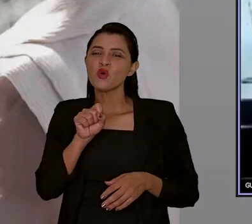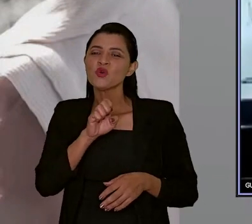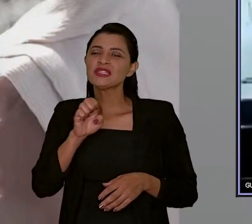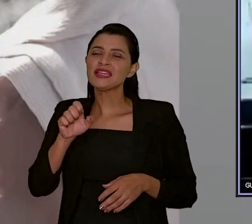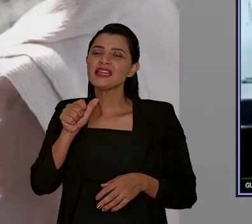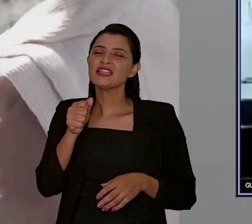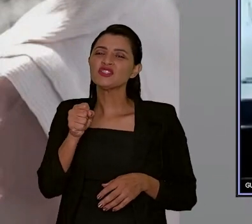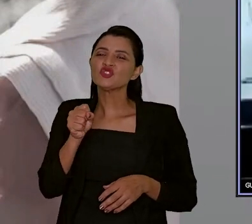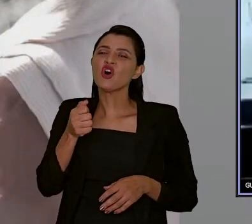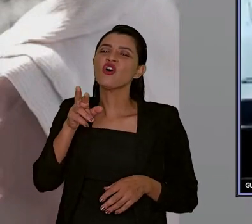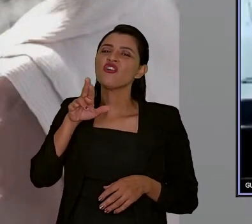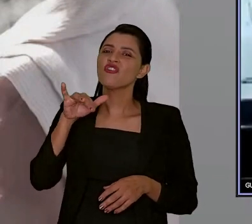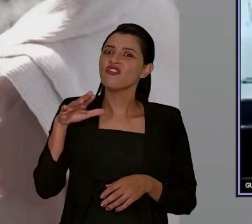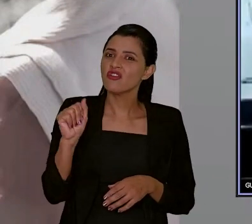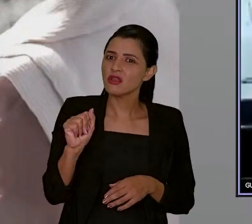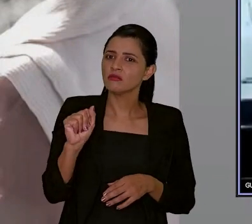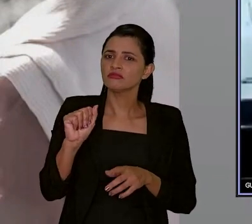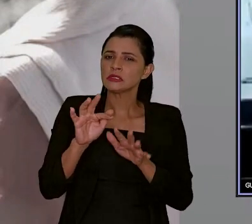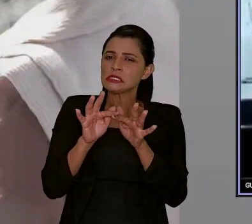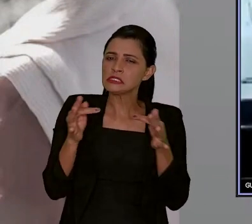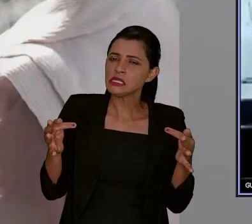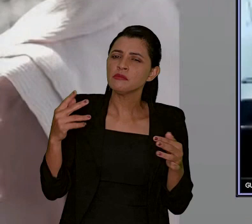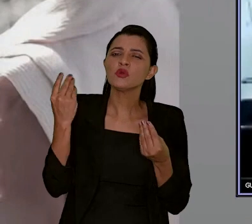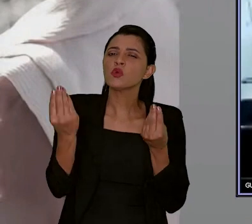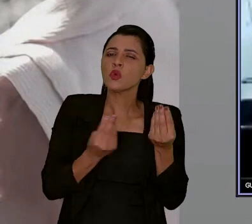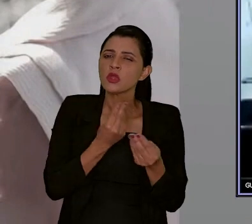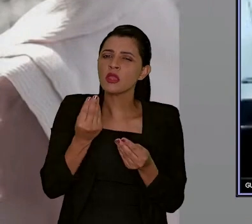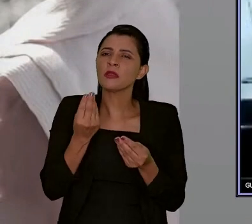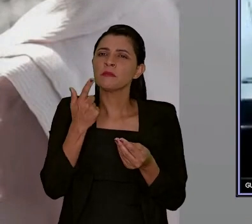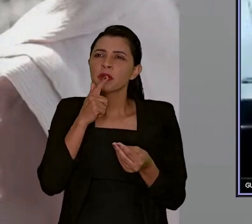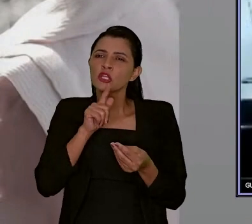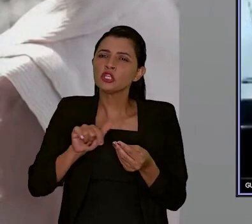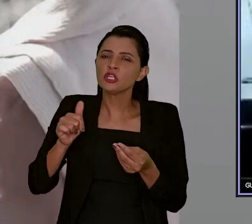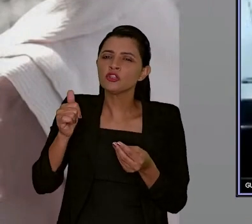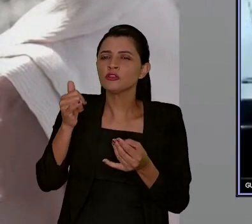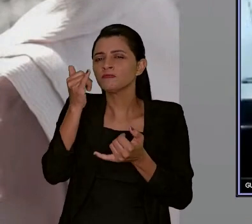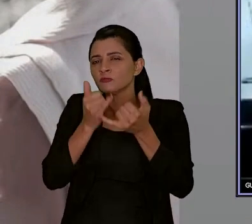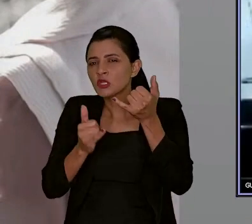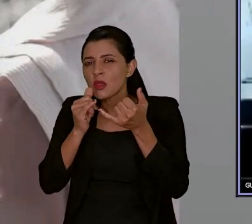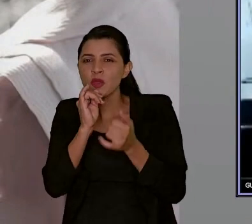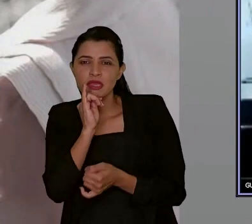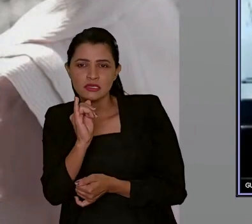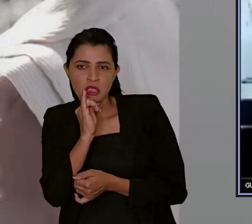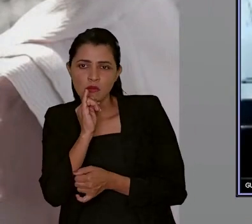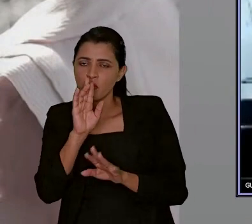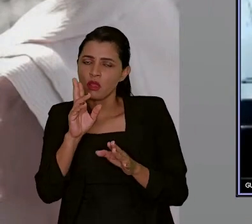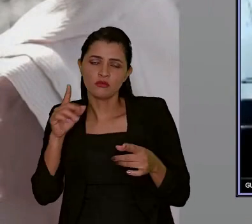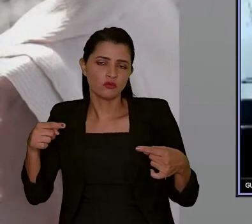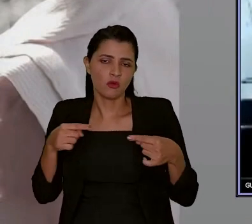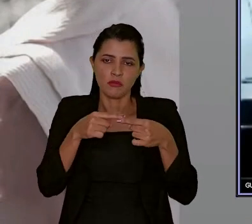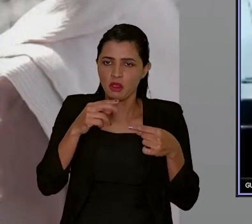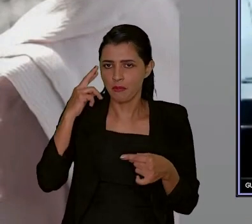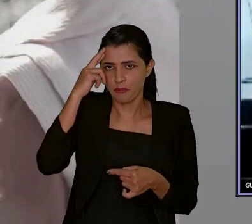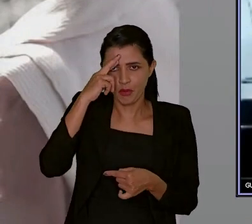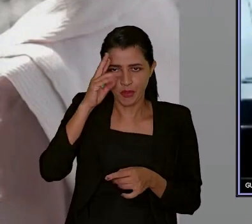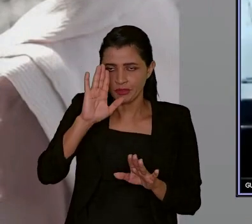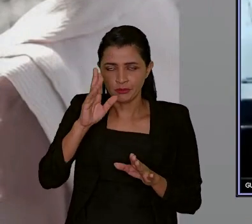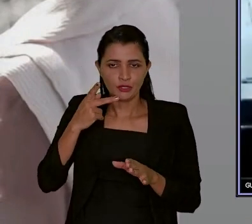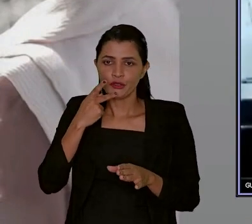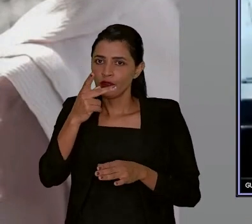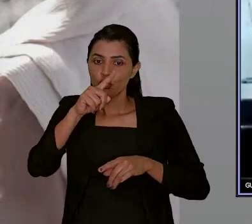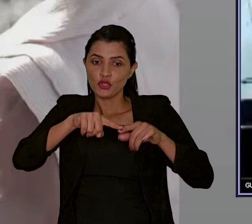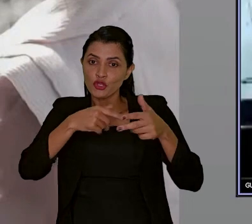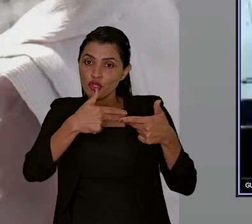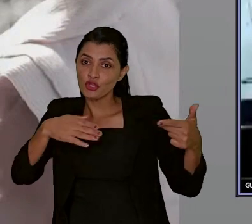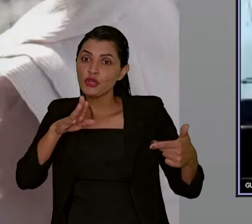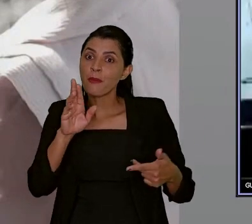pura e simplesmente apenas para ilustrar, mas não é aplicável à hipótese, até porque nós não estamos tratando de bens, e sim de pessoas, que